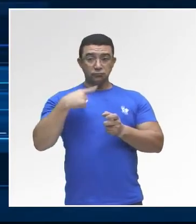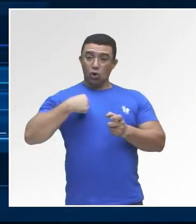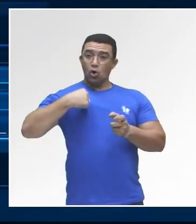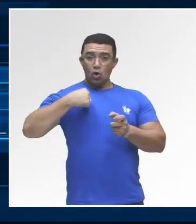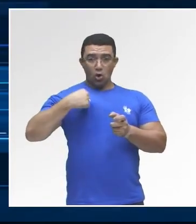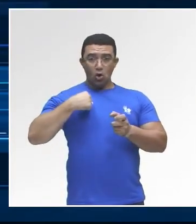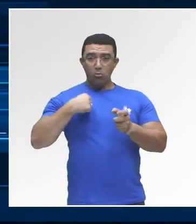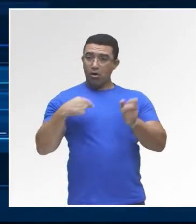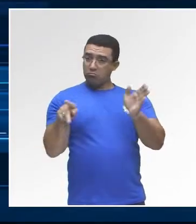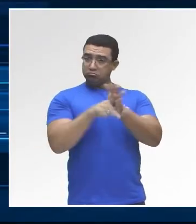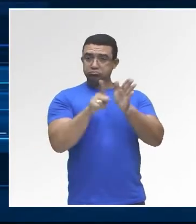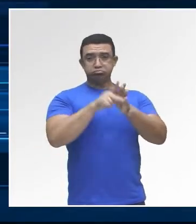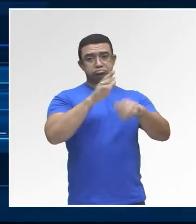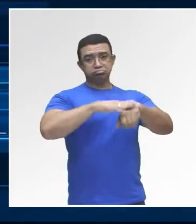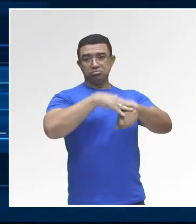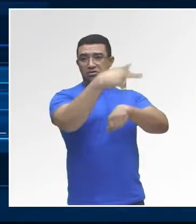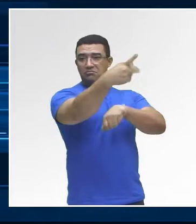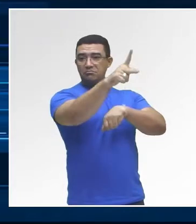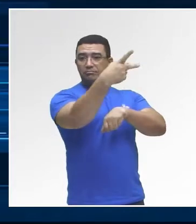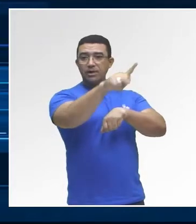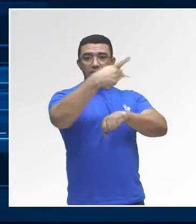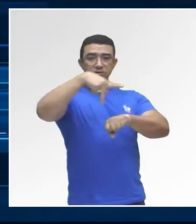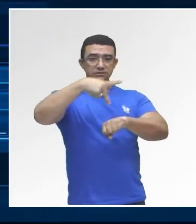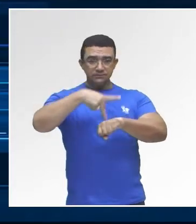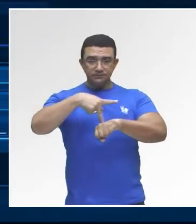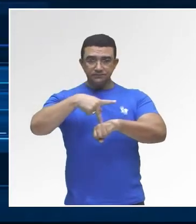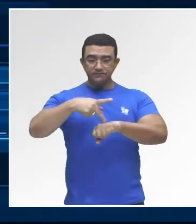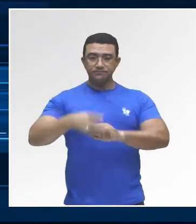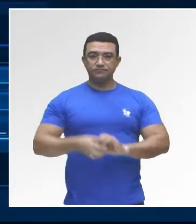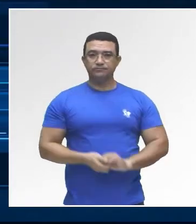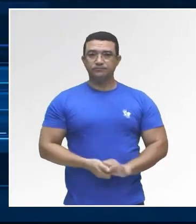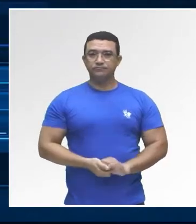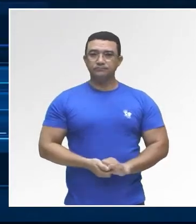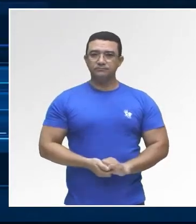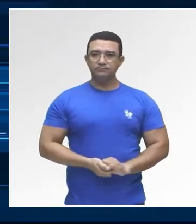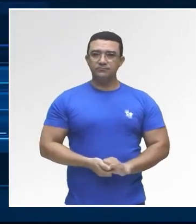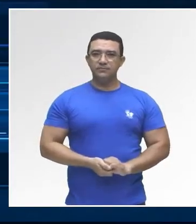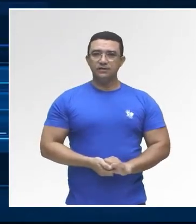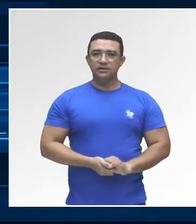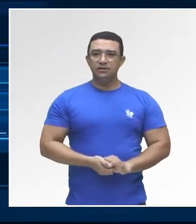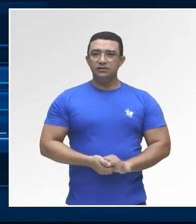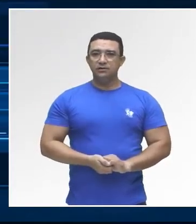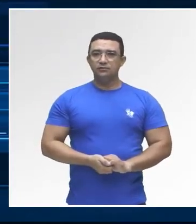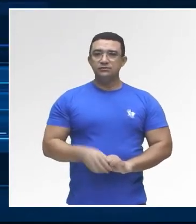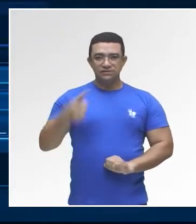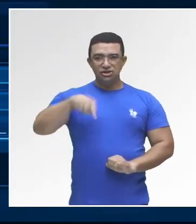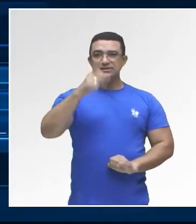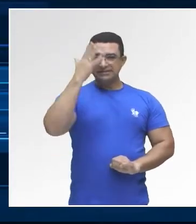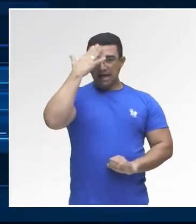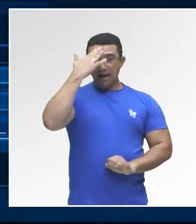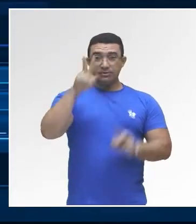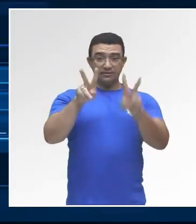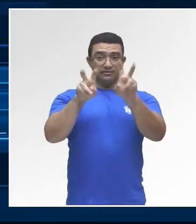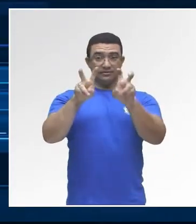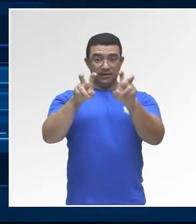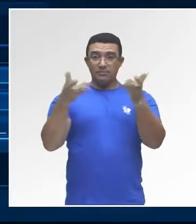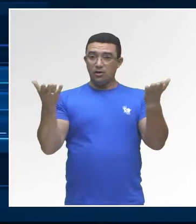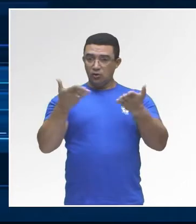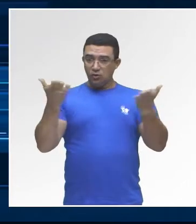roupa representando o seu país. Então, com certeza, vocês já descobriram qual é o nosso assunto, né? Nós vamos falar